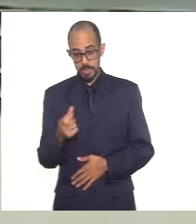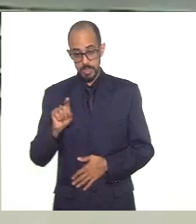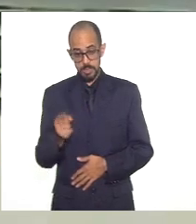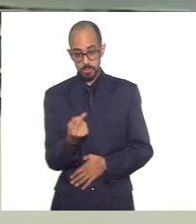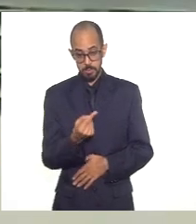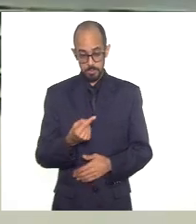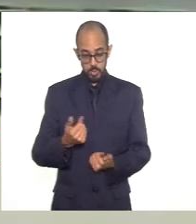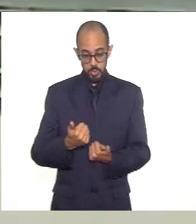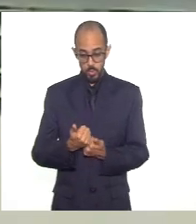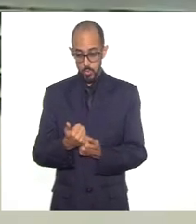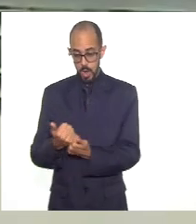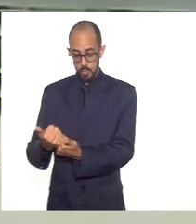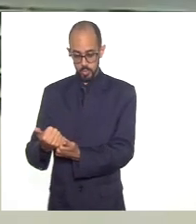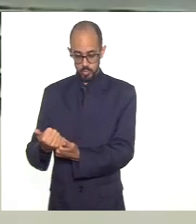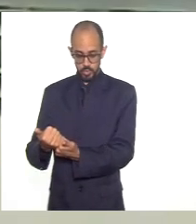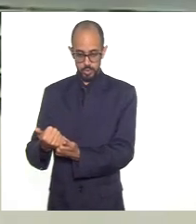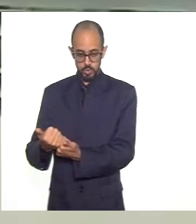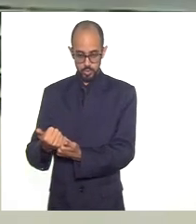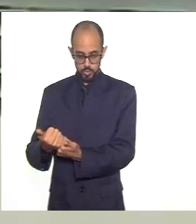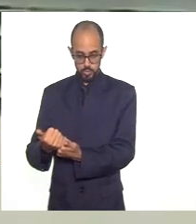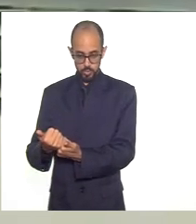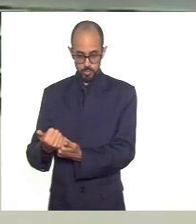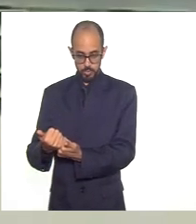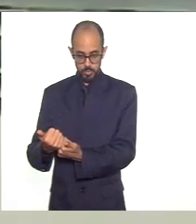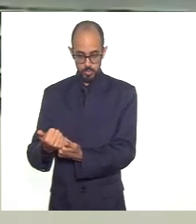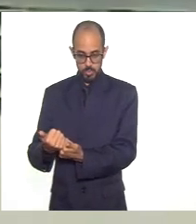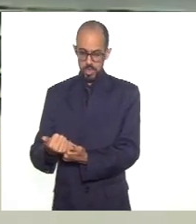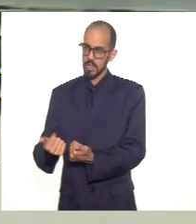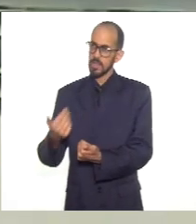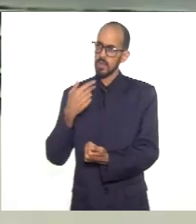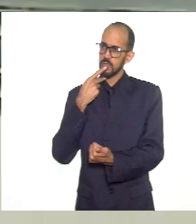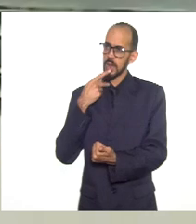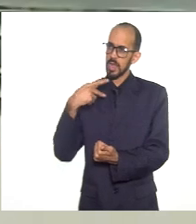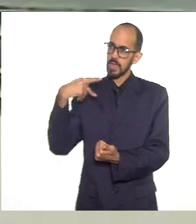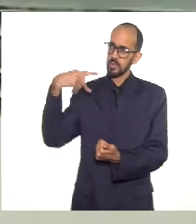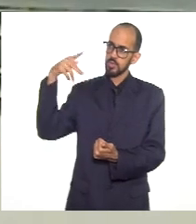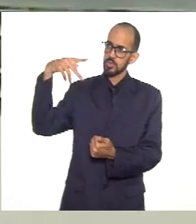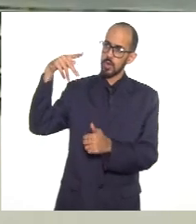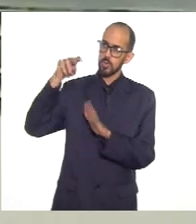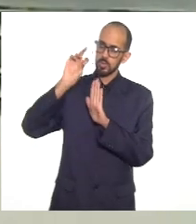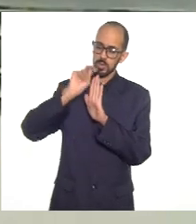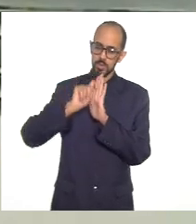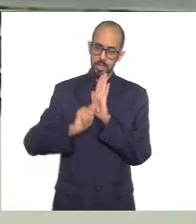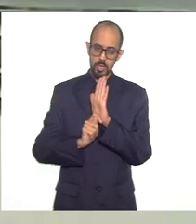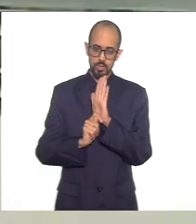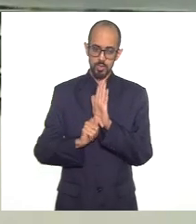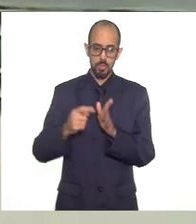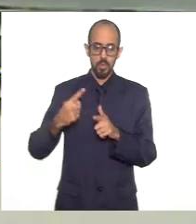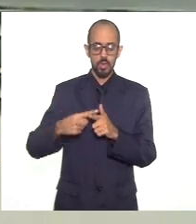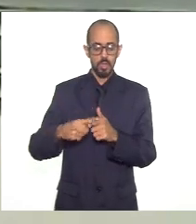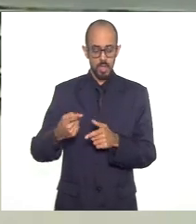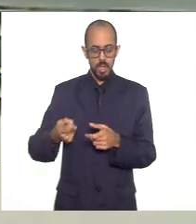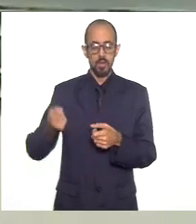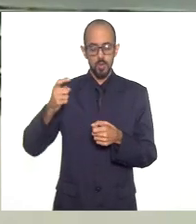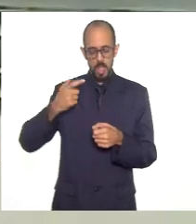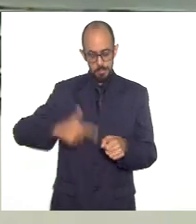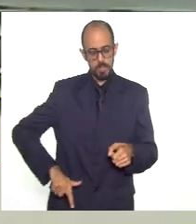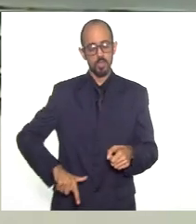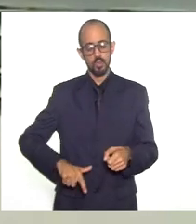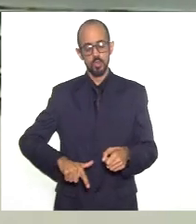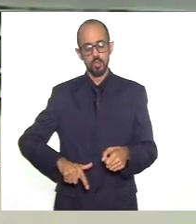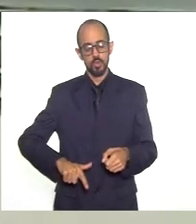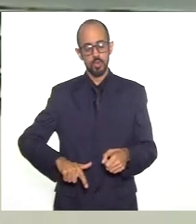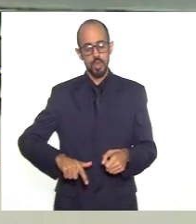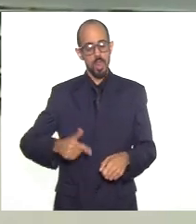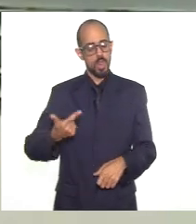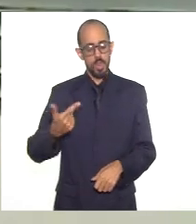tudo. E eu me reportei ao seu artigo, porque volto a dizer, não custou nada, custou a